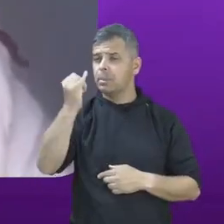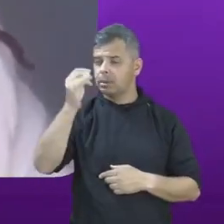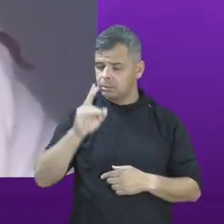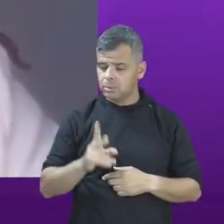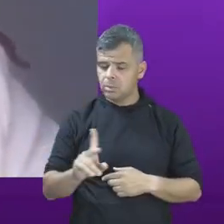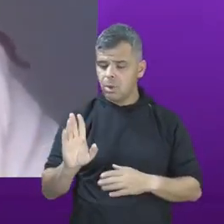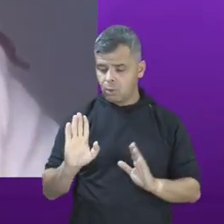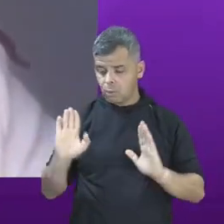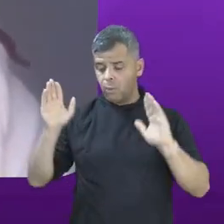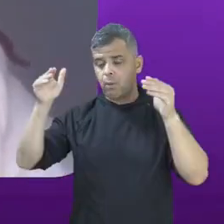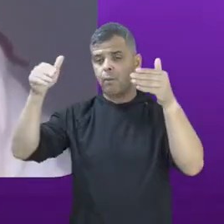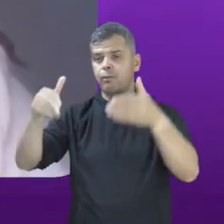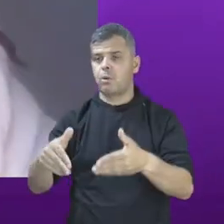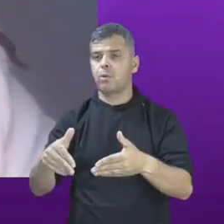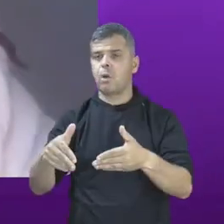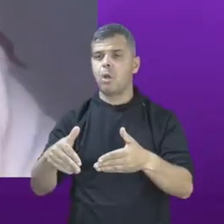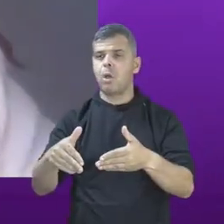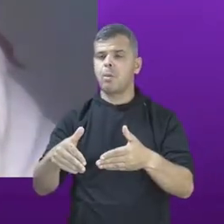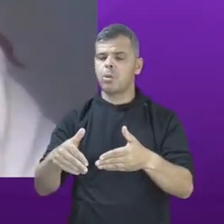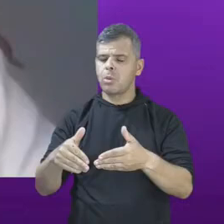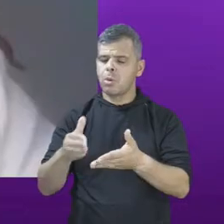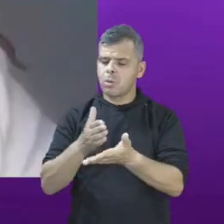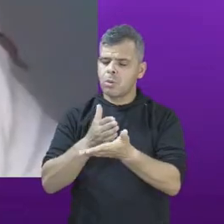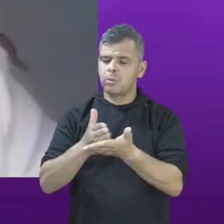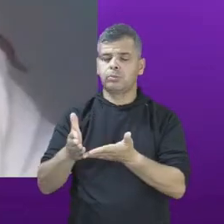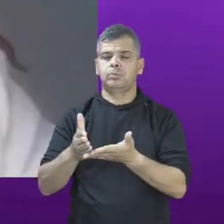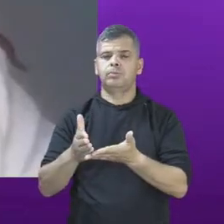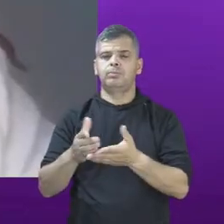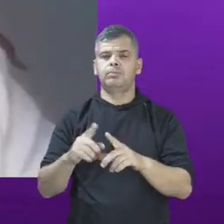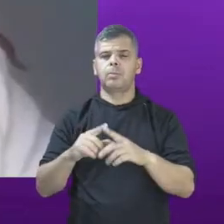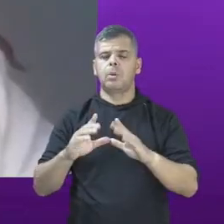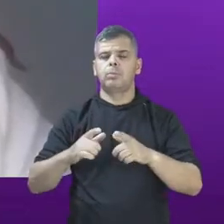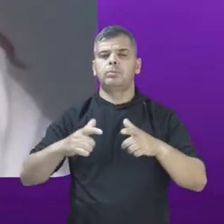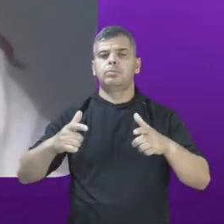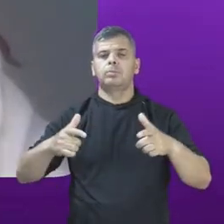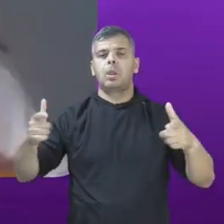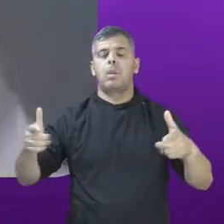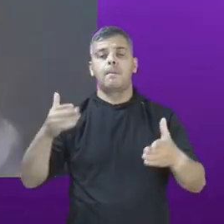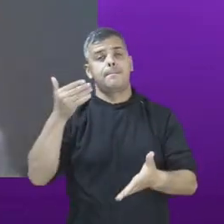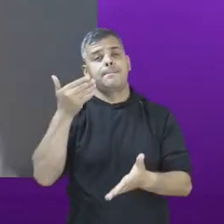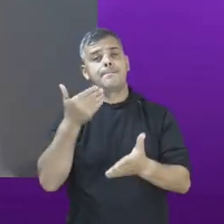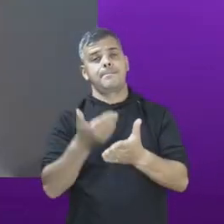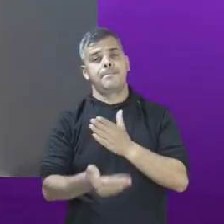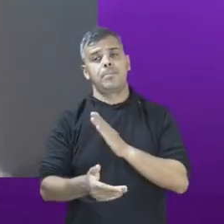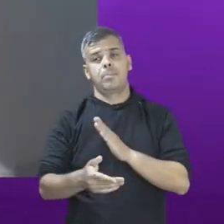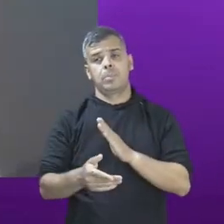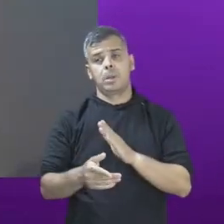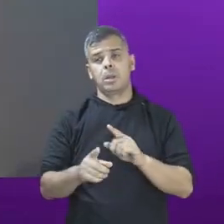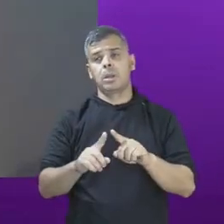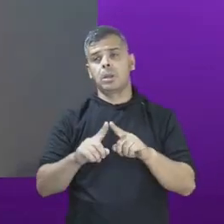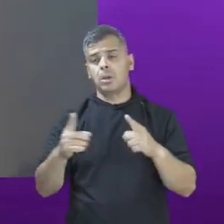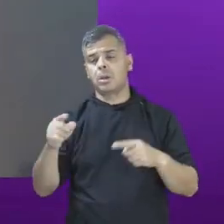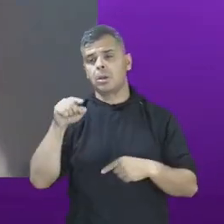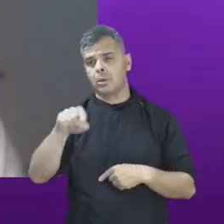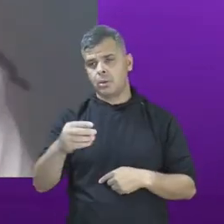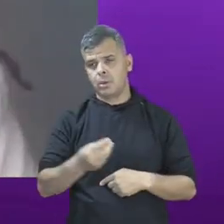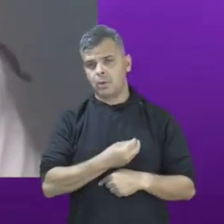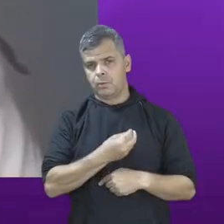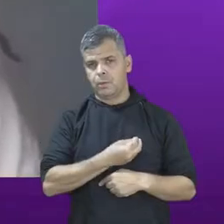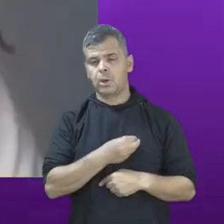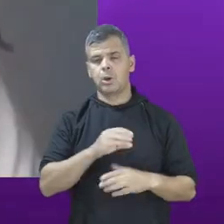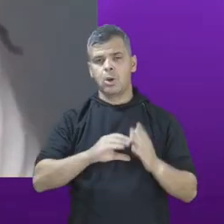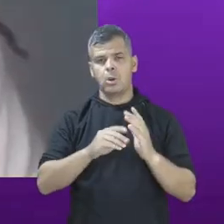sempre volte os olhos para as suas origens, para que, na medida que vá crescendo, não perca de vista aquilo que o fez